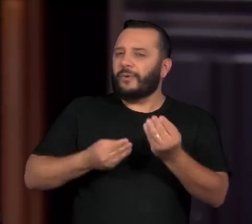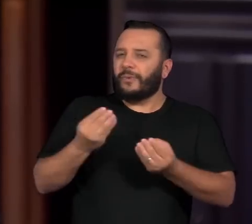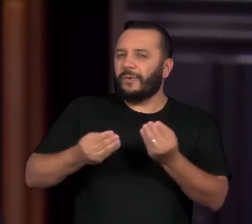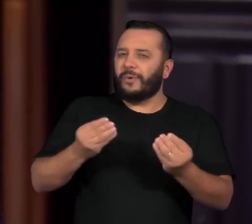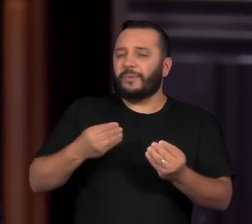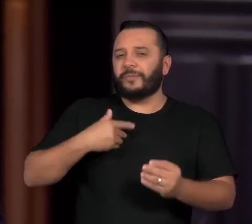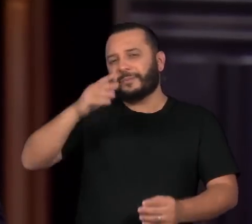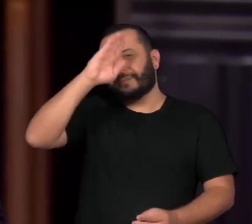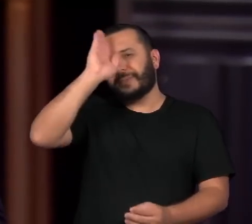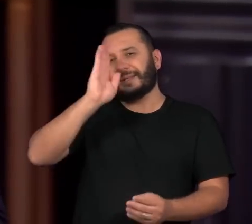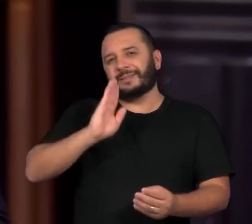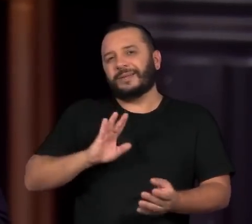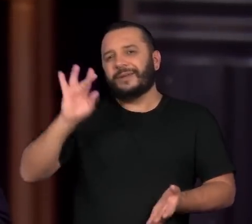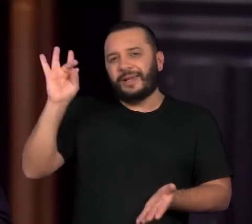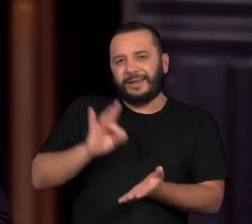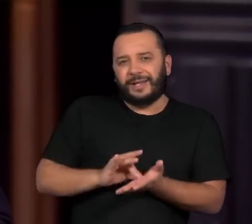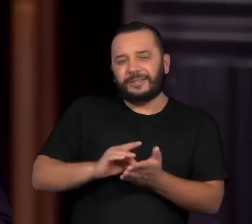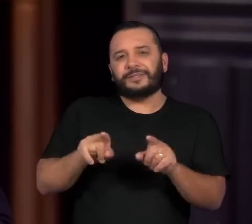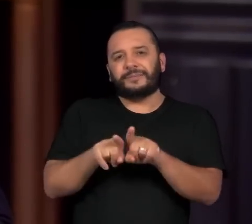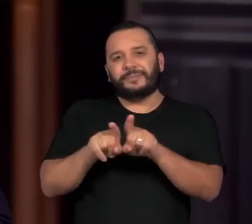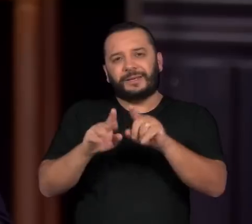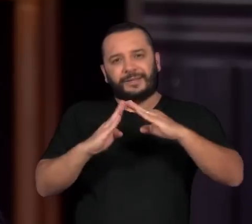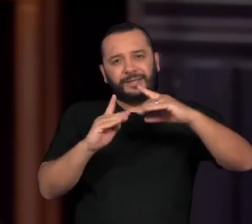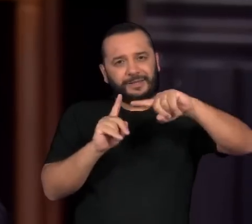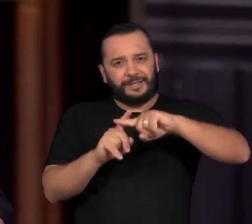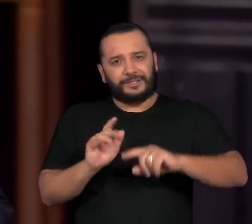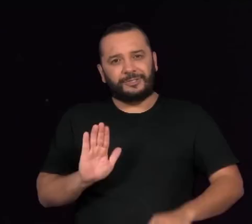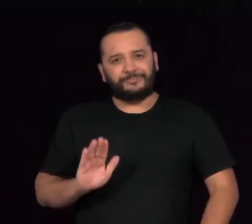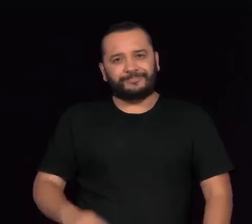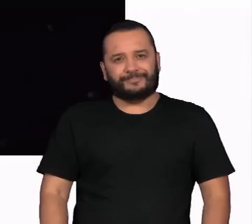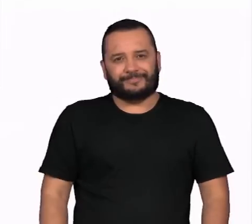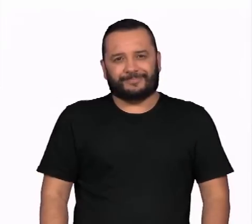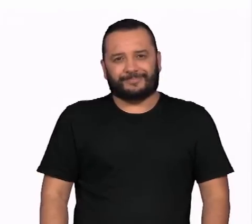do Brasil e da igreja. Até loguinho.